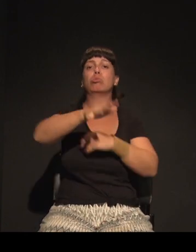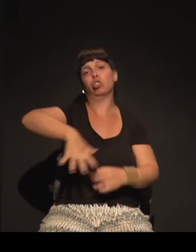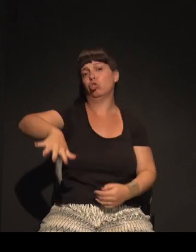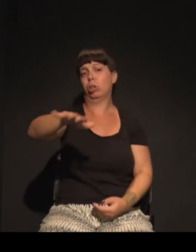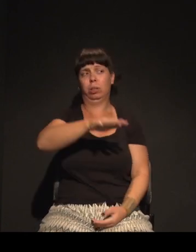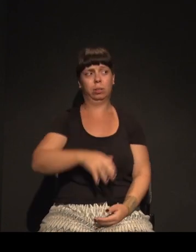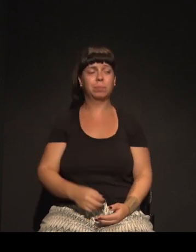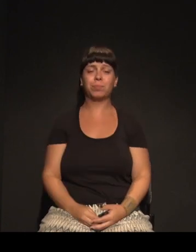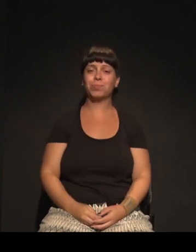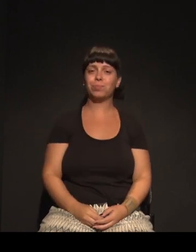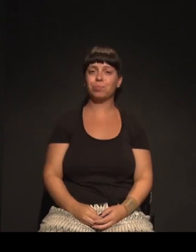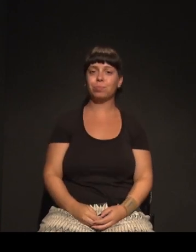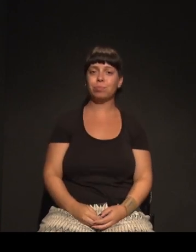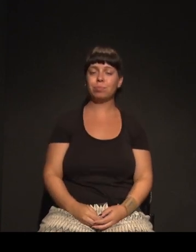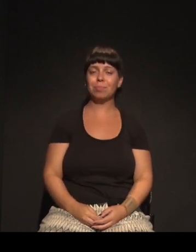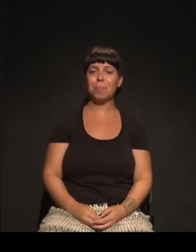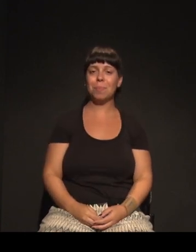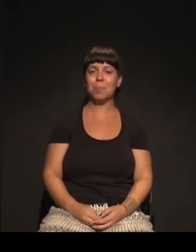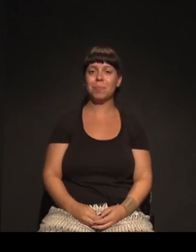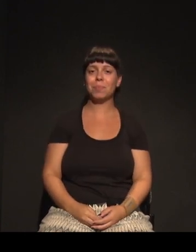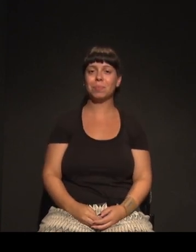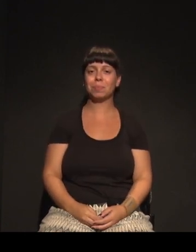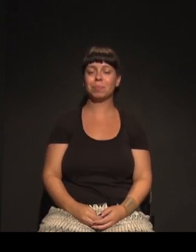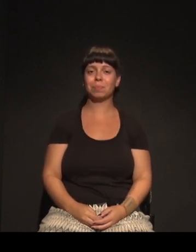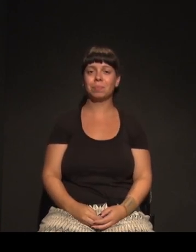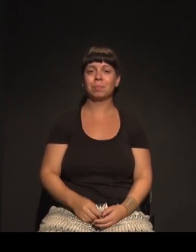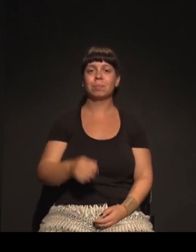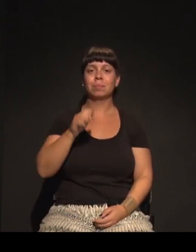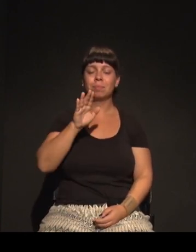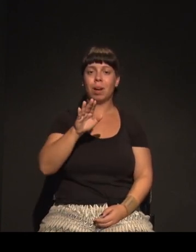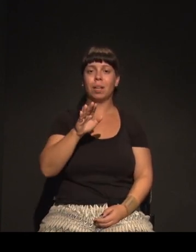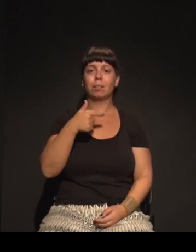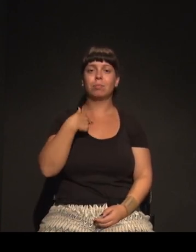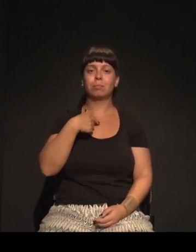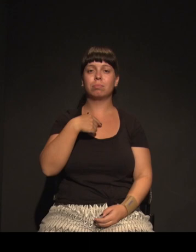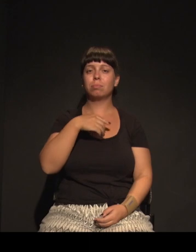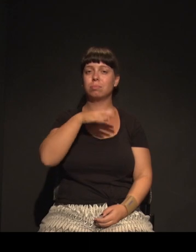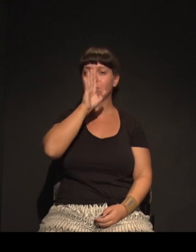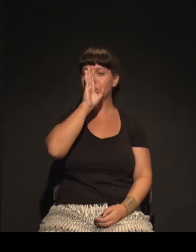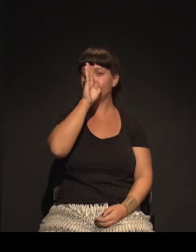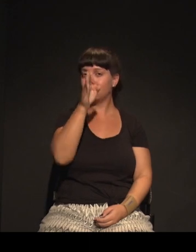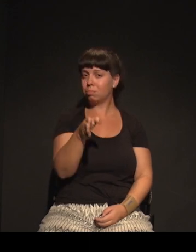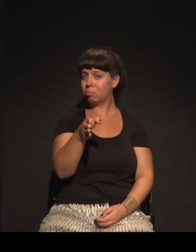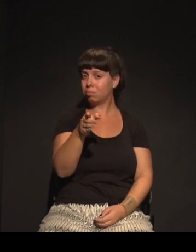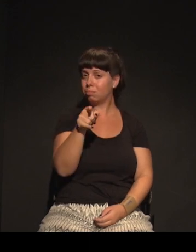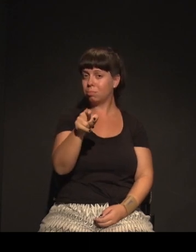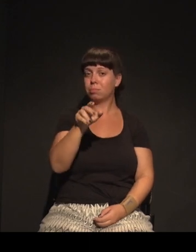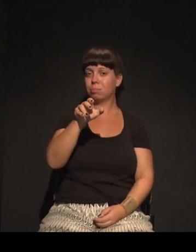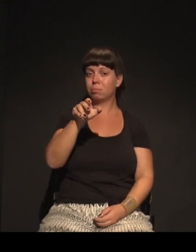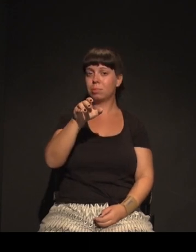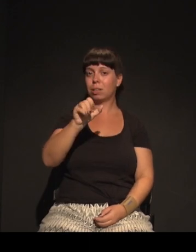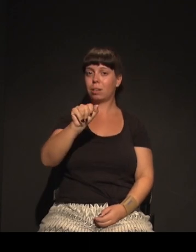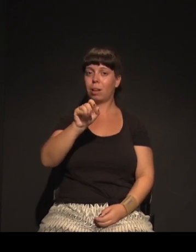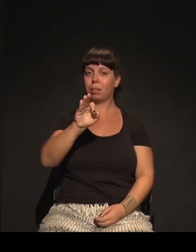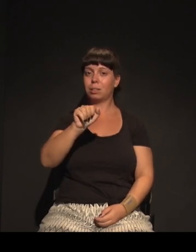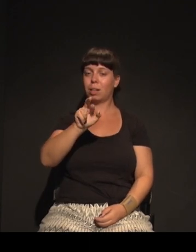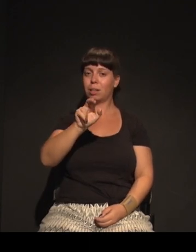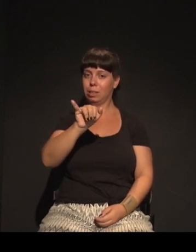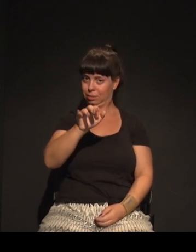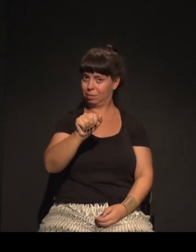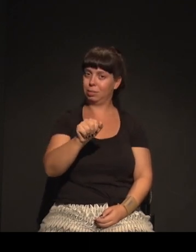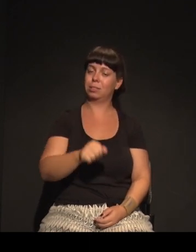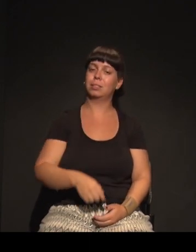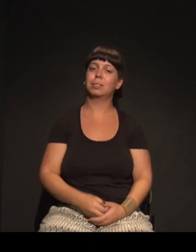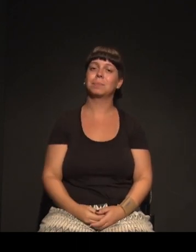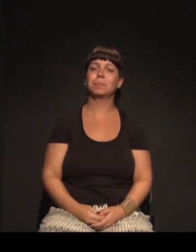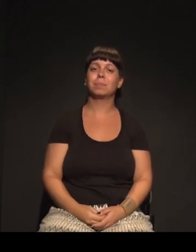pra pra toda a mesa mas vou fazer o primeiro pra catarina está como encontrar